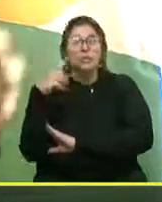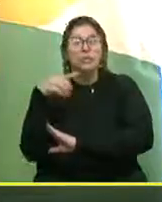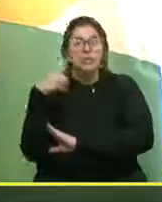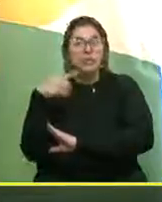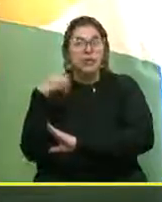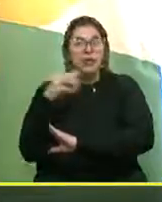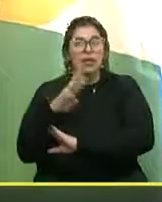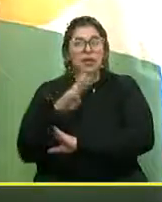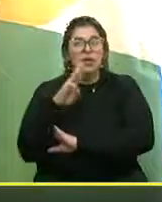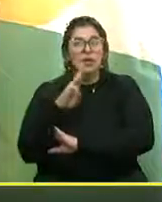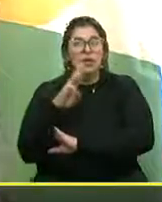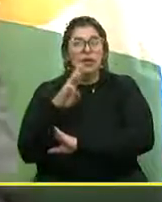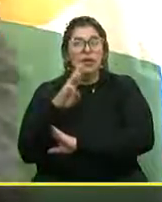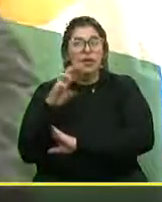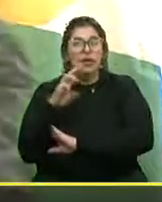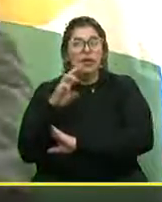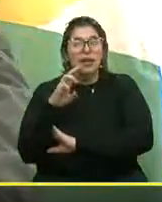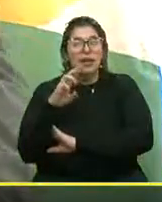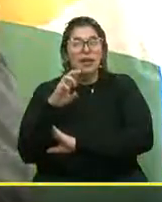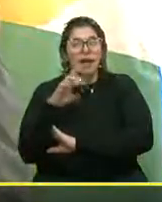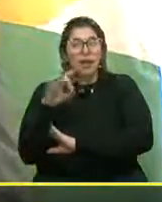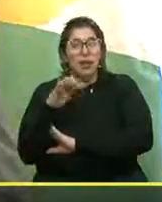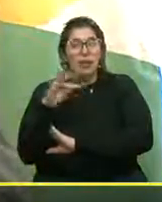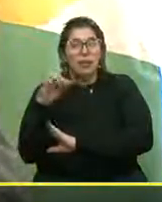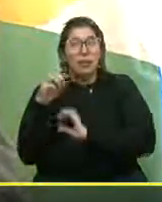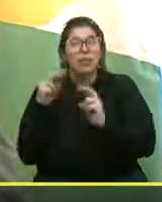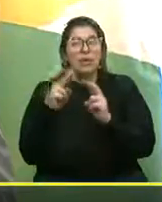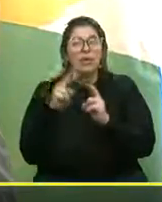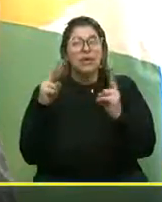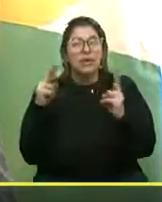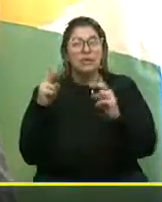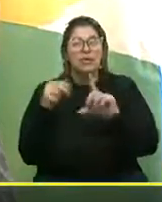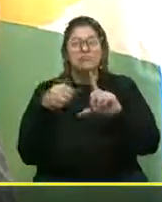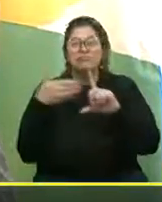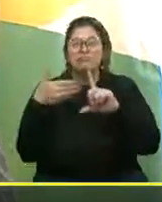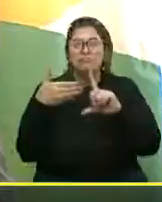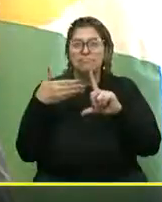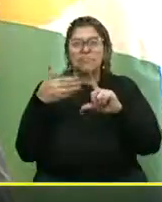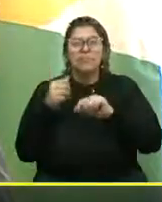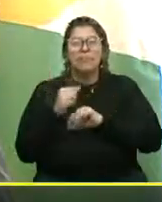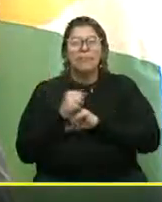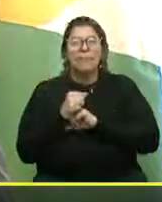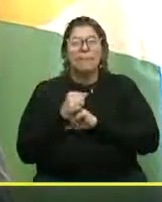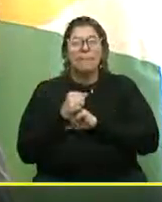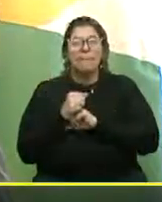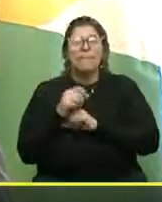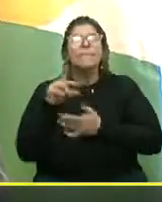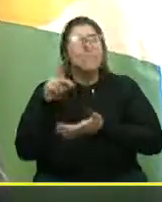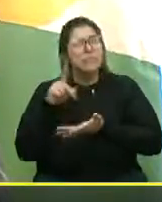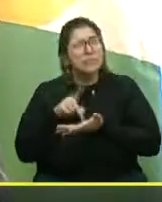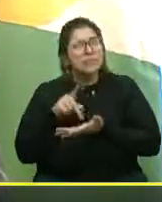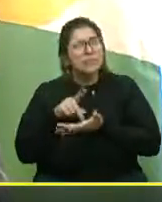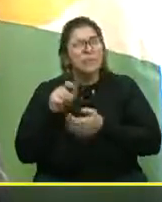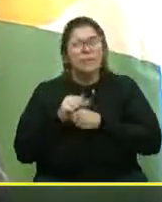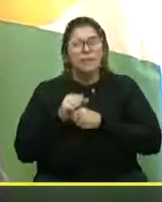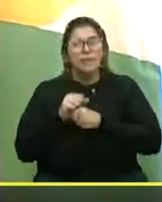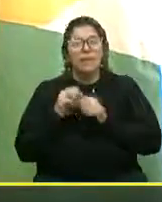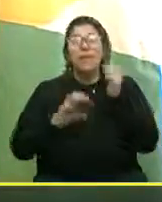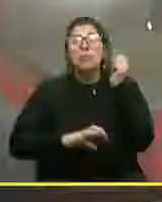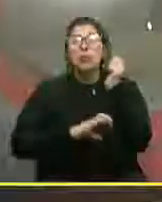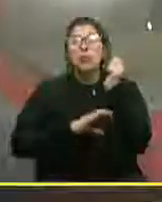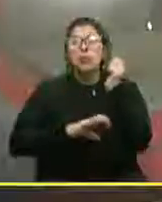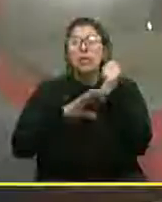Aelton bebê que está de forma aí vida nos acompanhando e uma verdade Deputado Giuseppe a